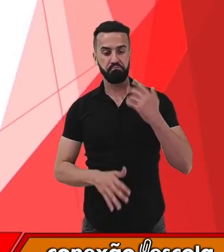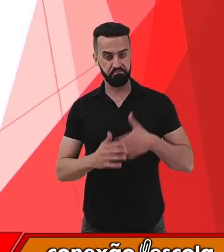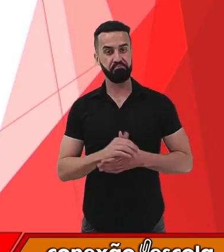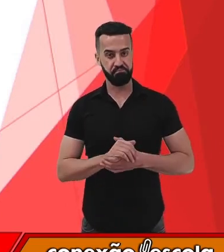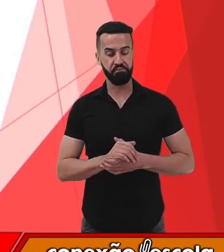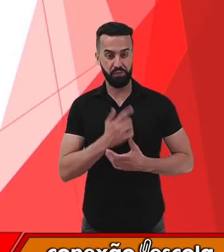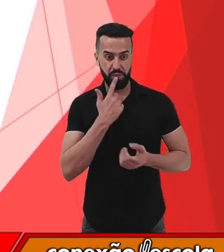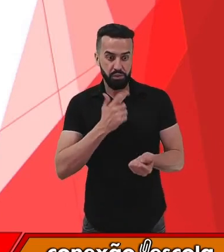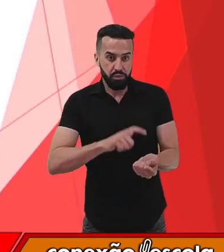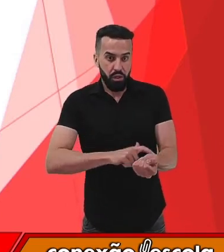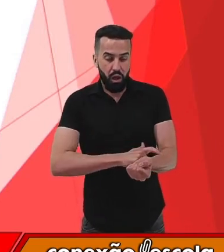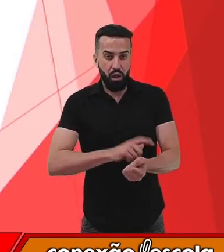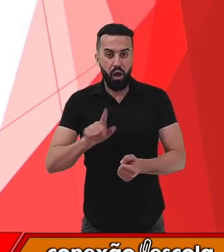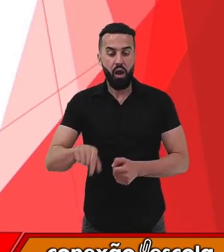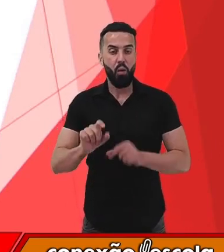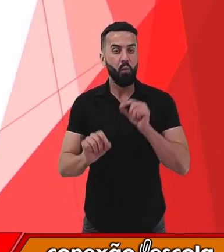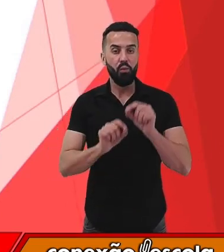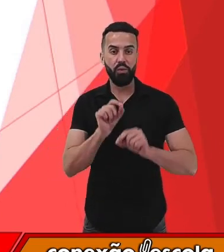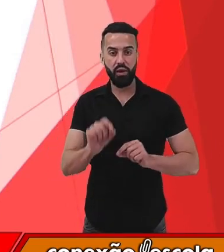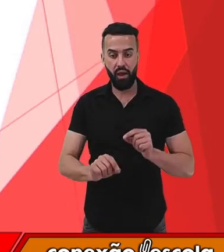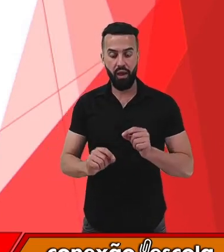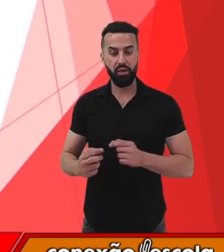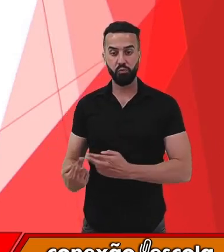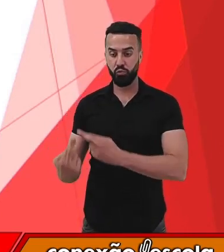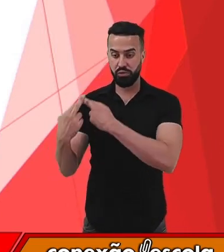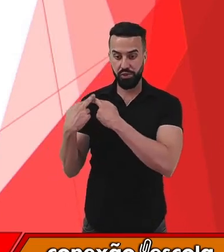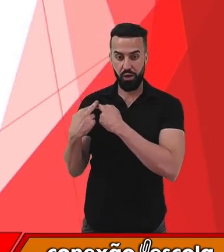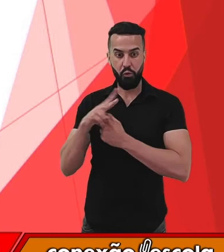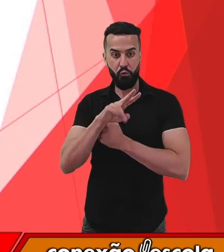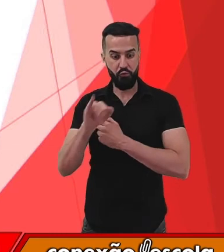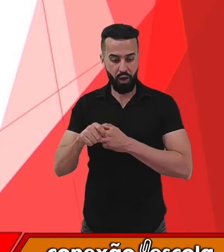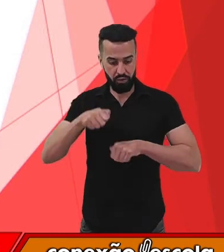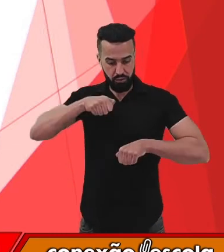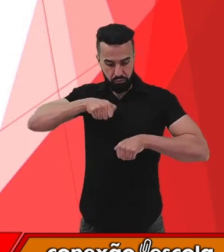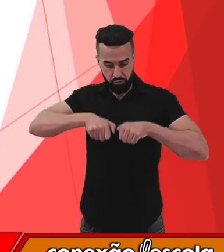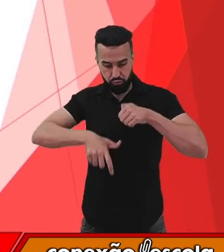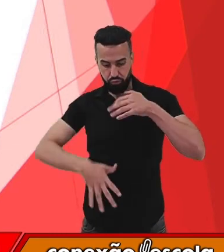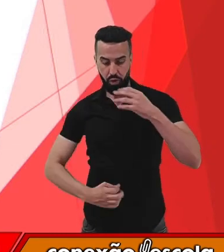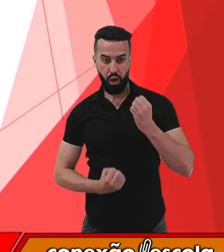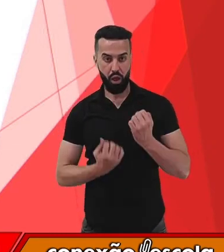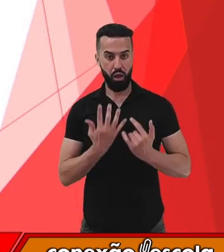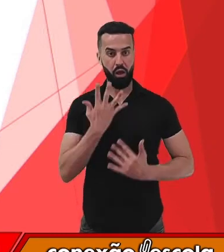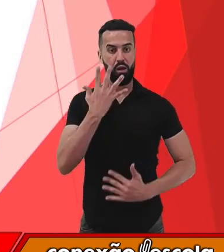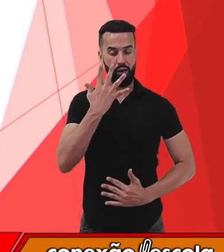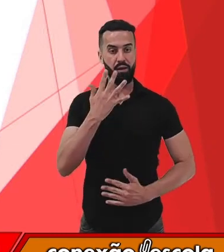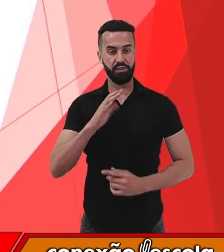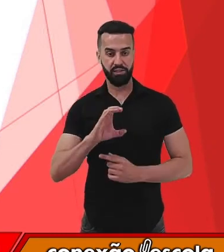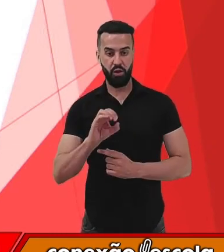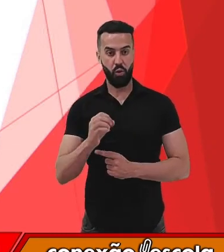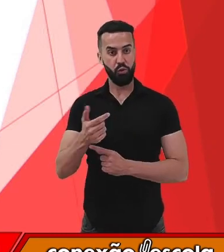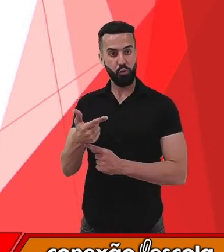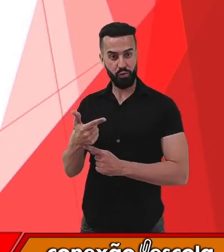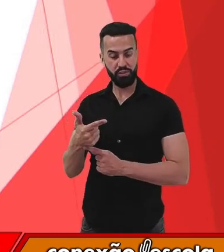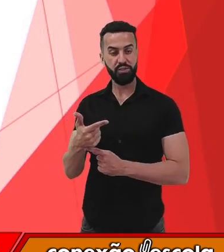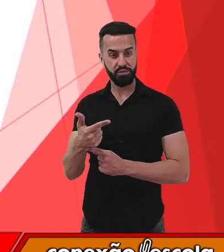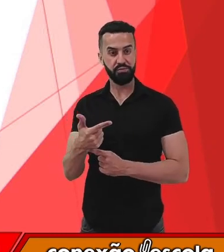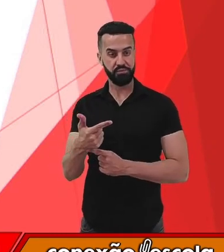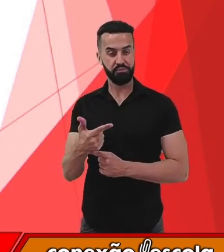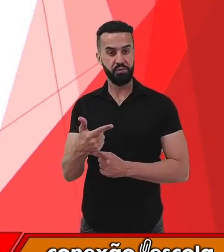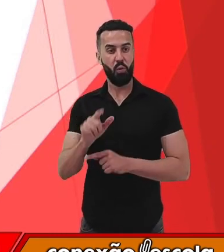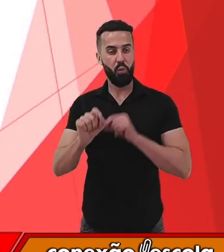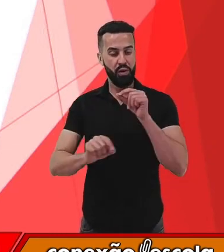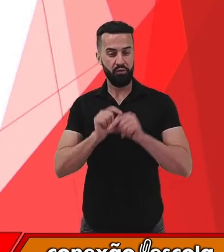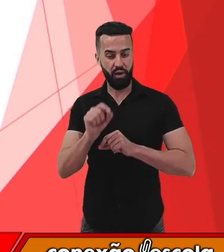sua vez, vai ser responsável pelo transporte de substâncias pelo corpo. O gás carbônico e as excretas, para